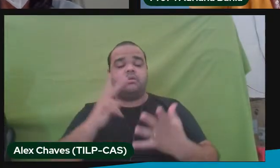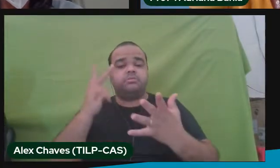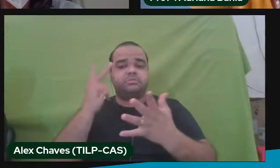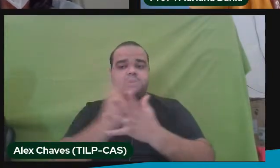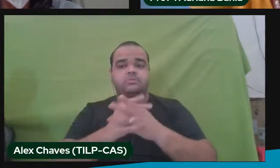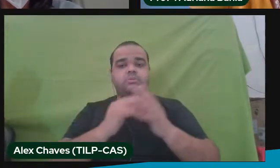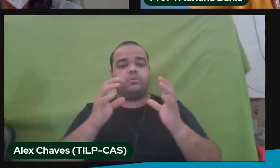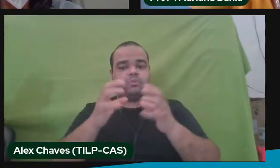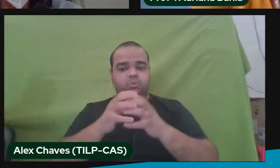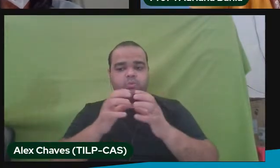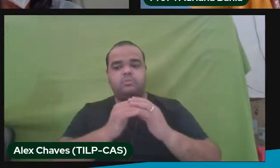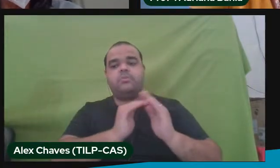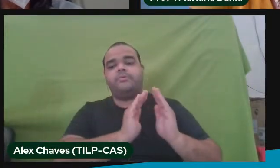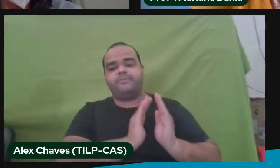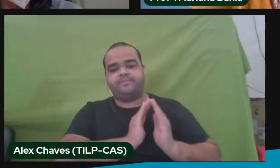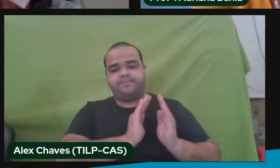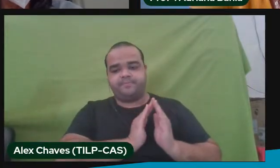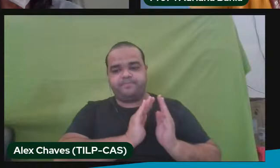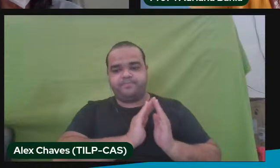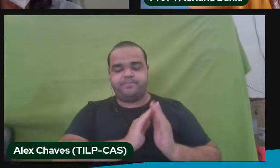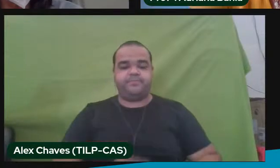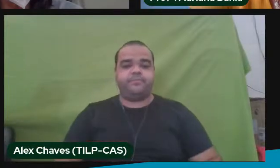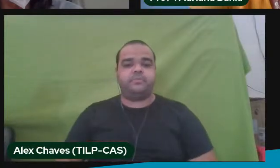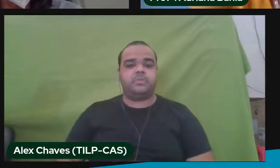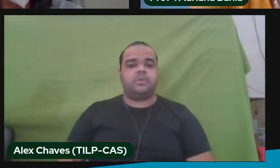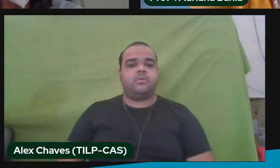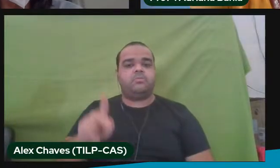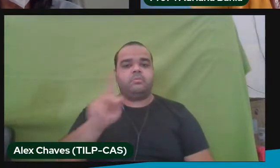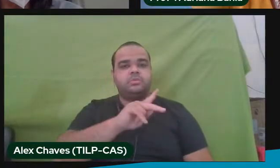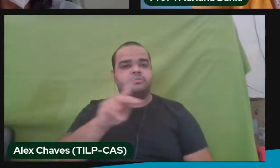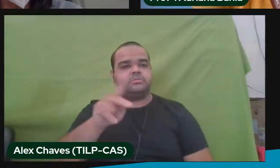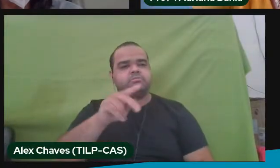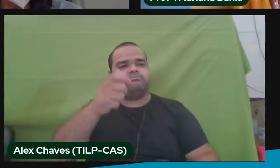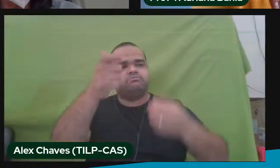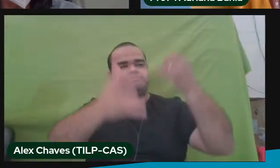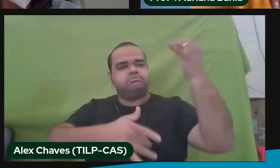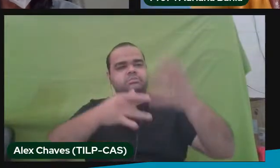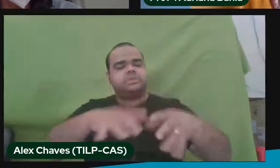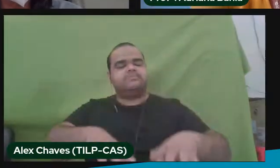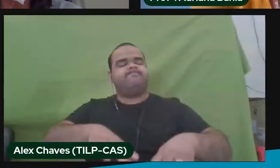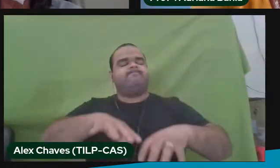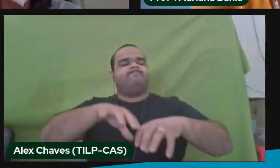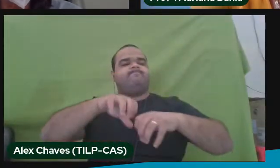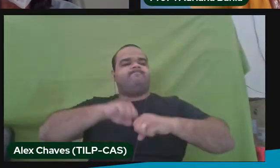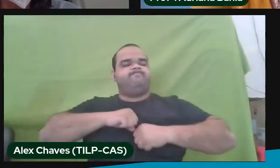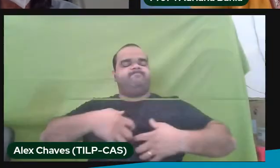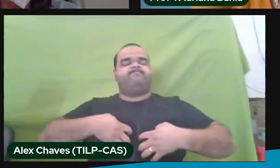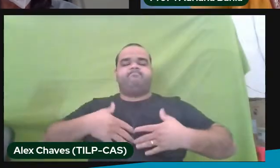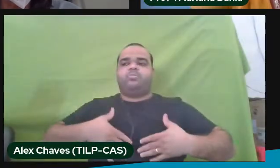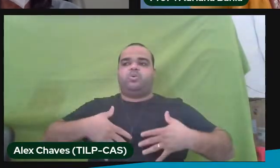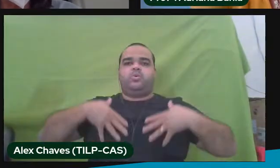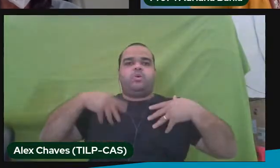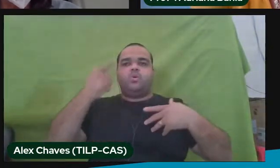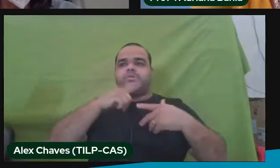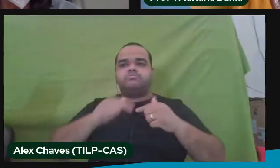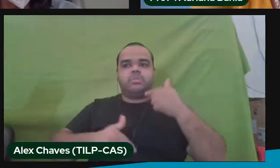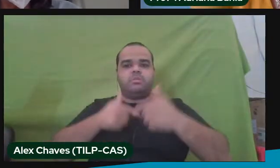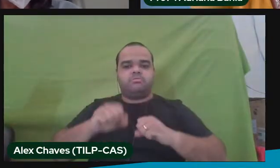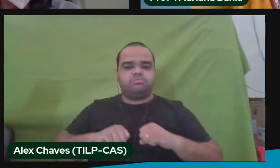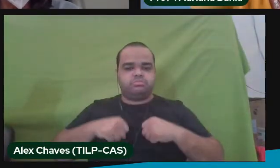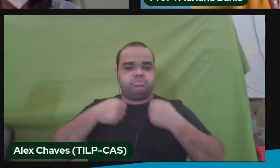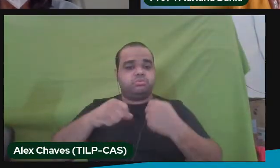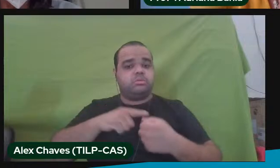Com certeza, a senhora nos inspirou, e nos inspirou para agir, né? Tenho certeza que foi um